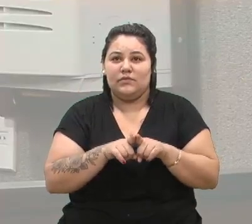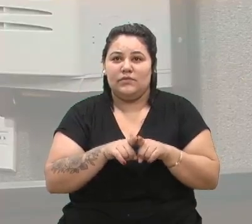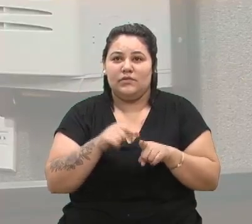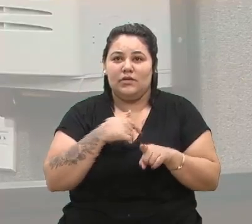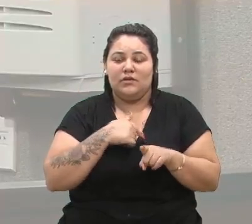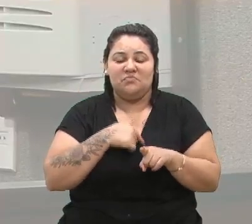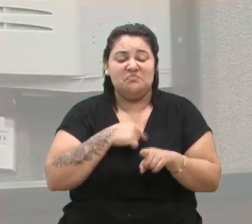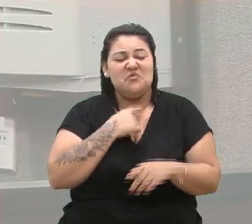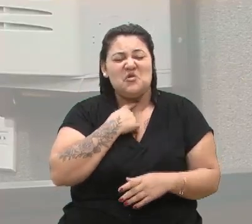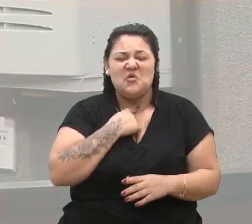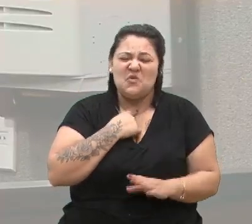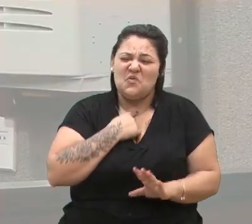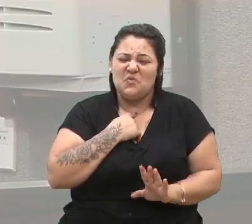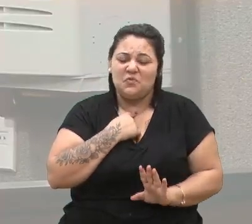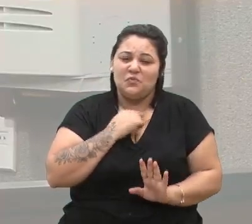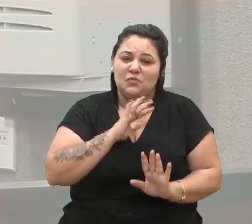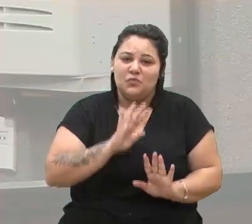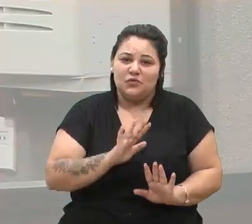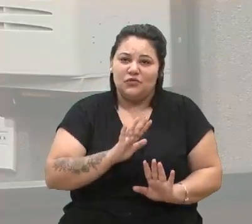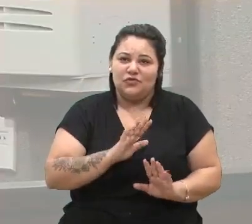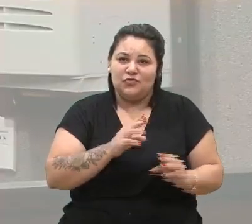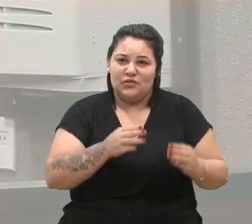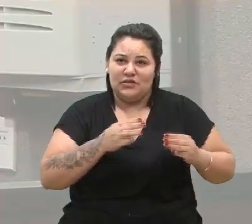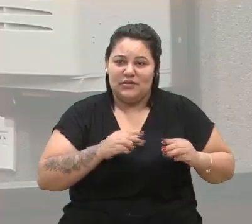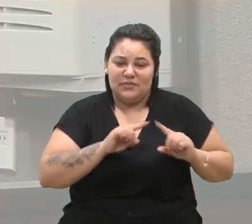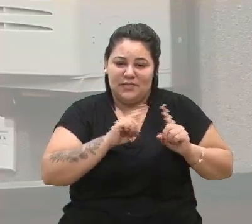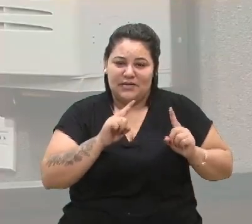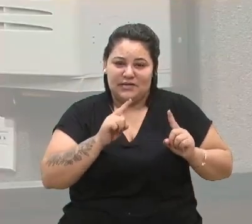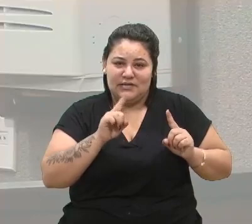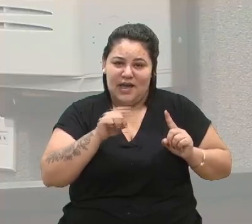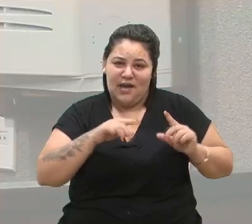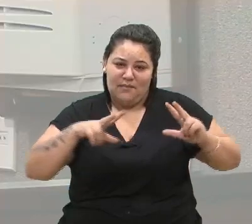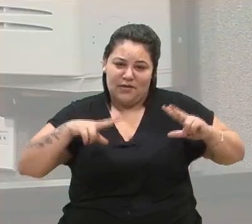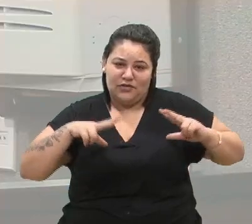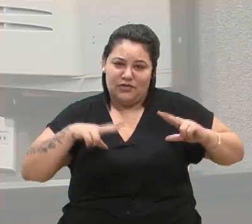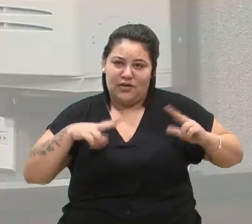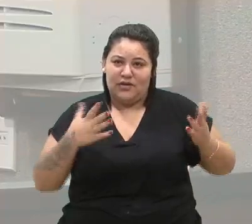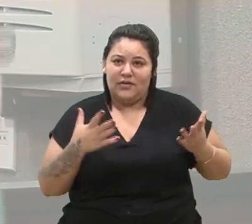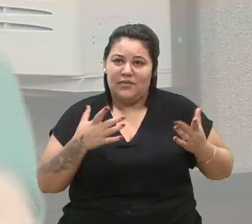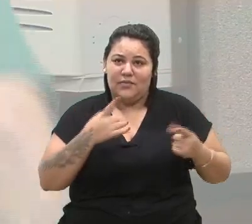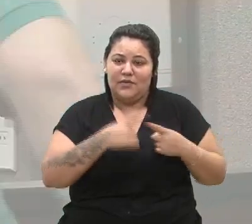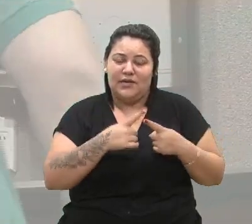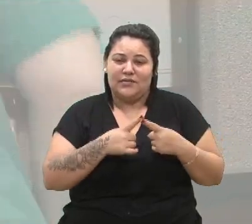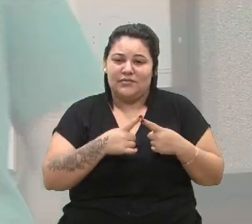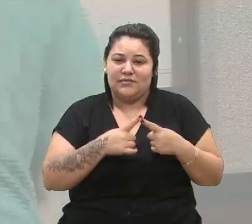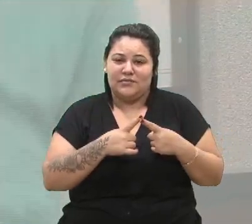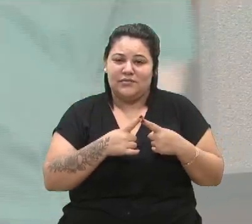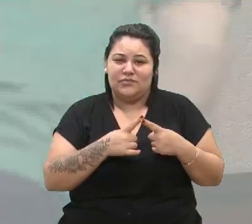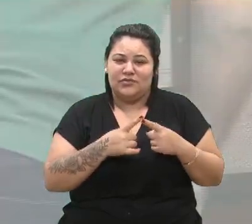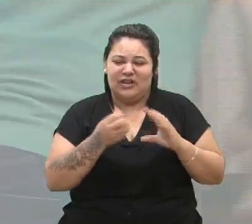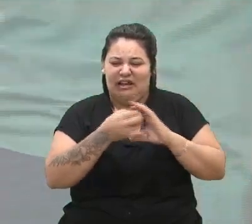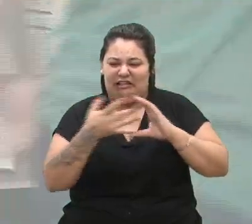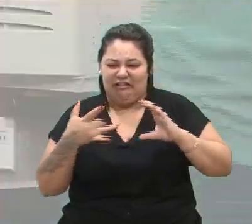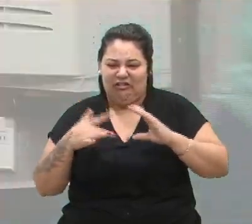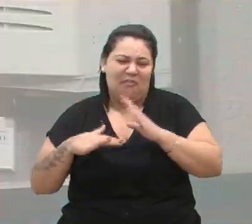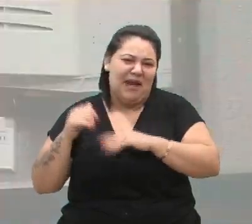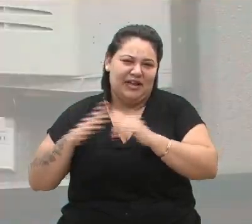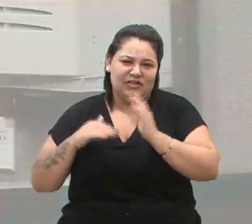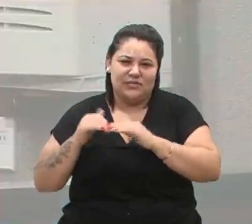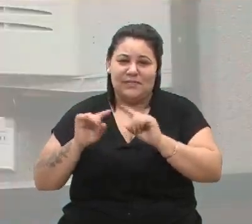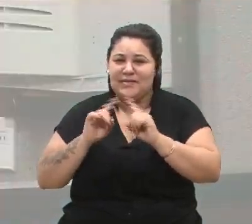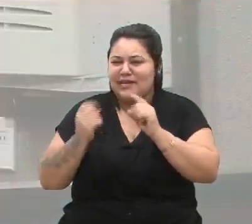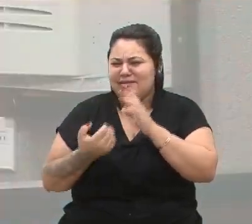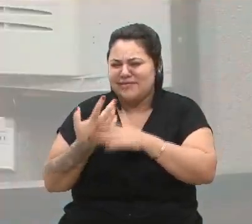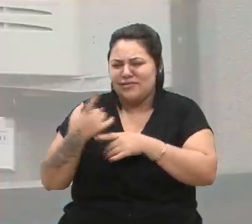moções, mas isso é uma questão pessoal, em relação ao efeito prático que elas têm, mas elas proporcionam o debate,